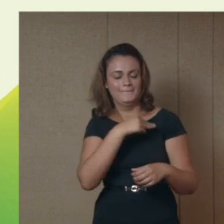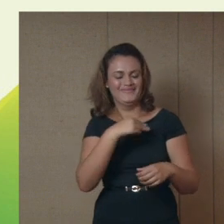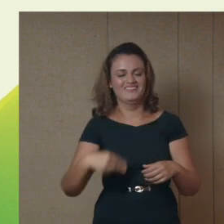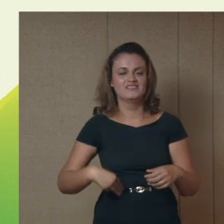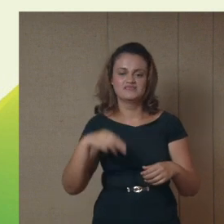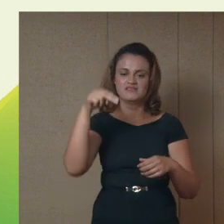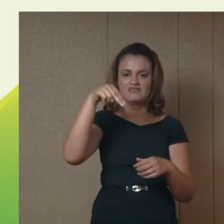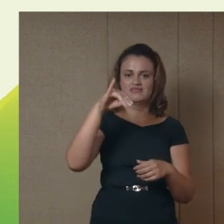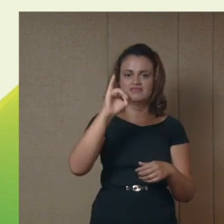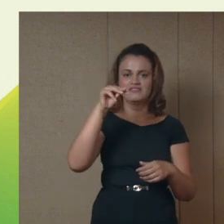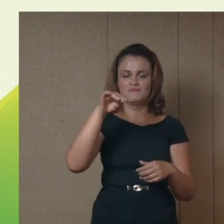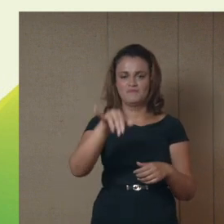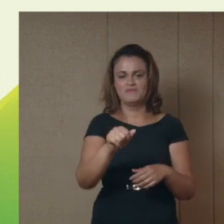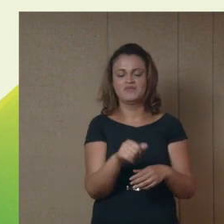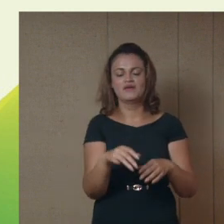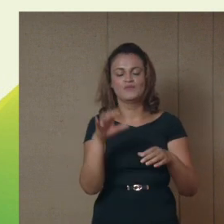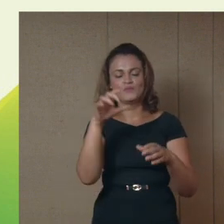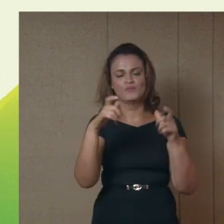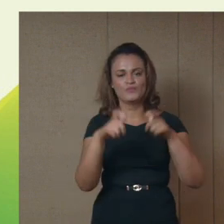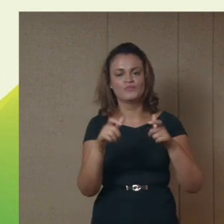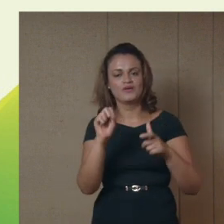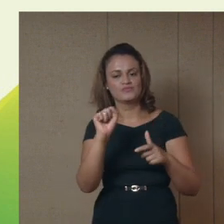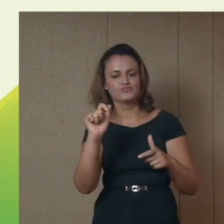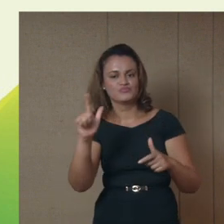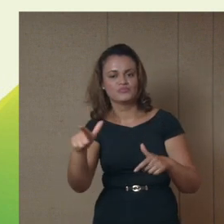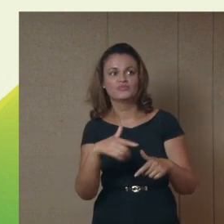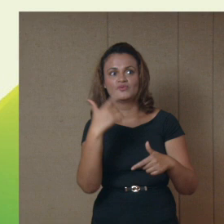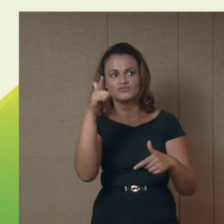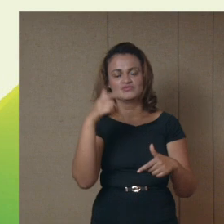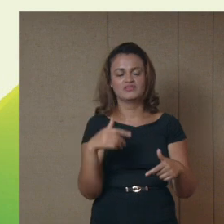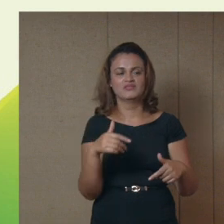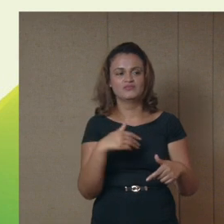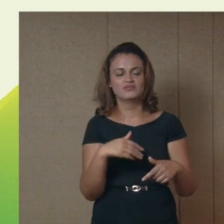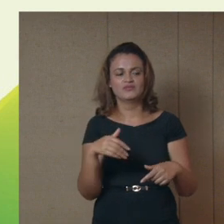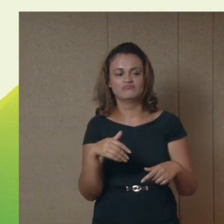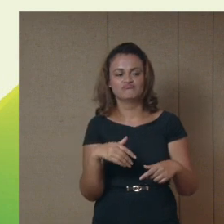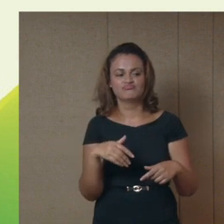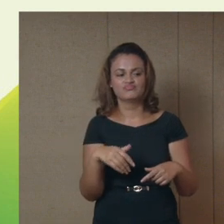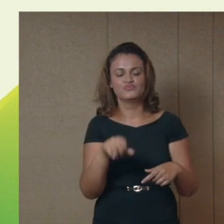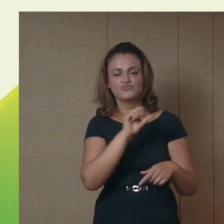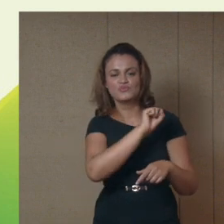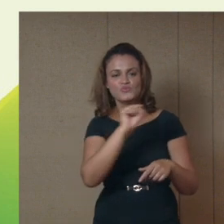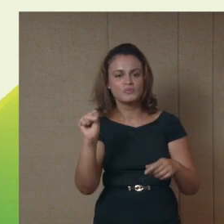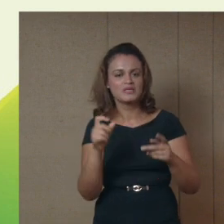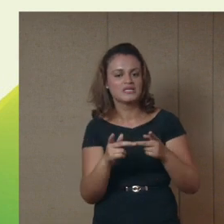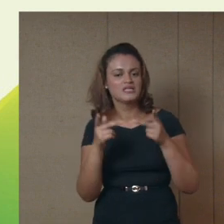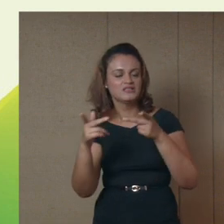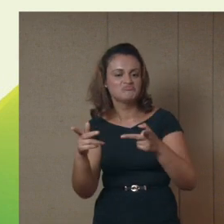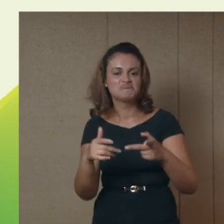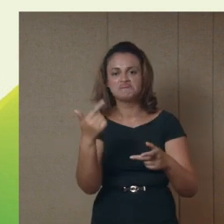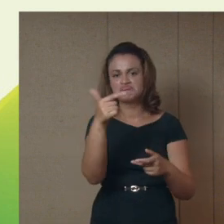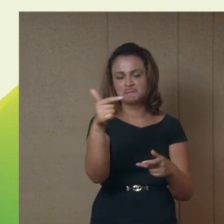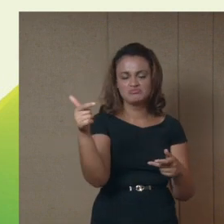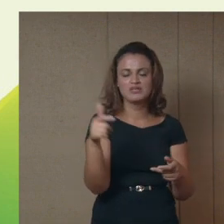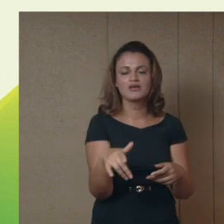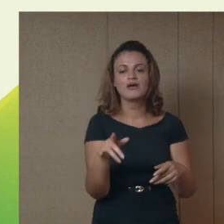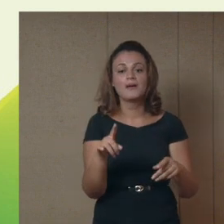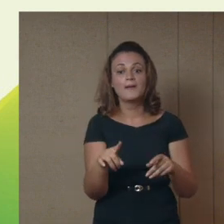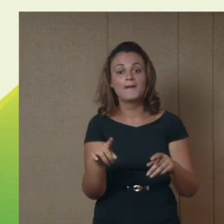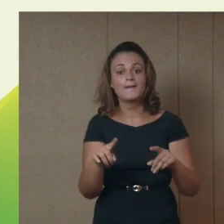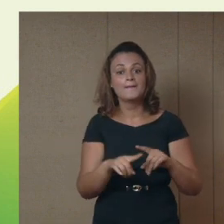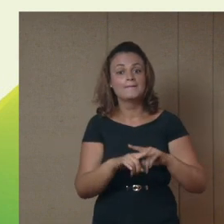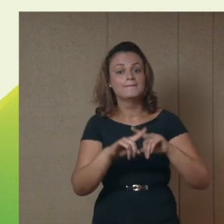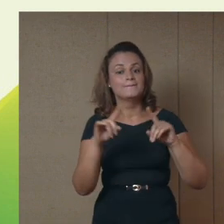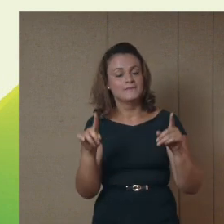planos regionais para a região sul nós não temos uma superintendência de desenvolvimento para a região sul mas para as outras duas regiões